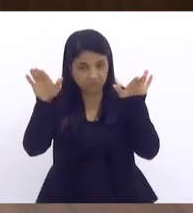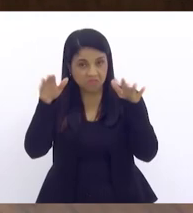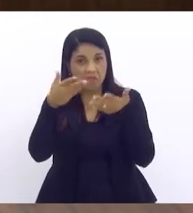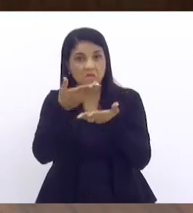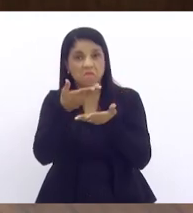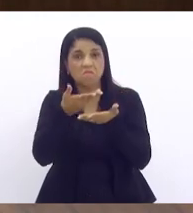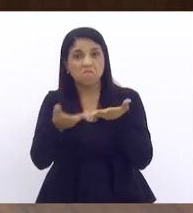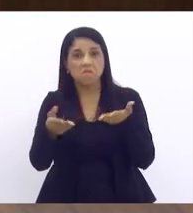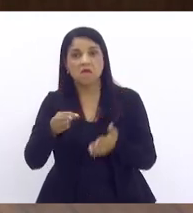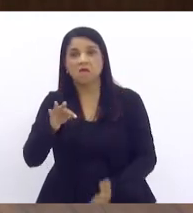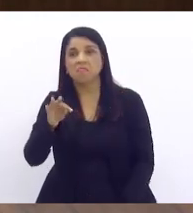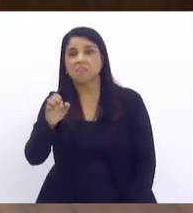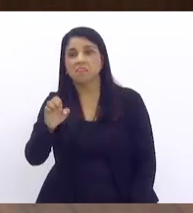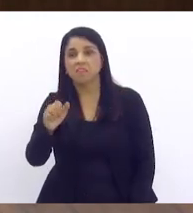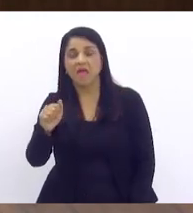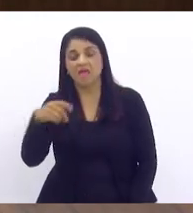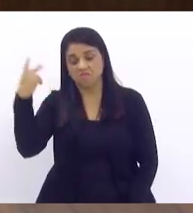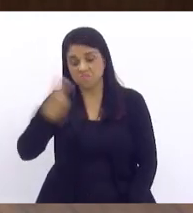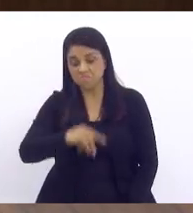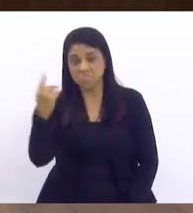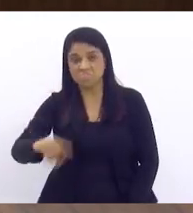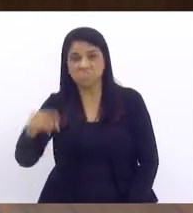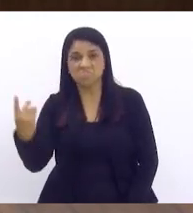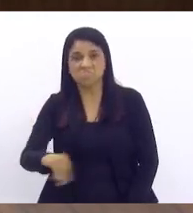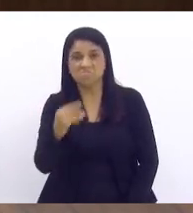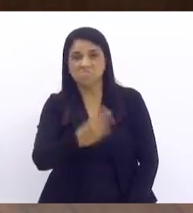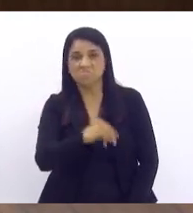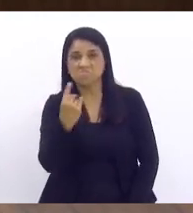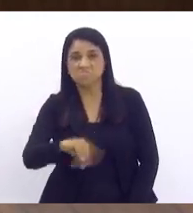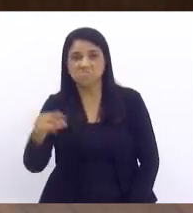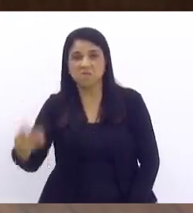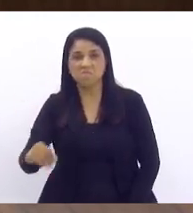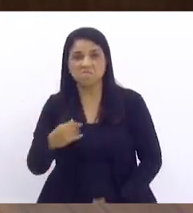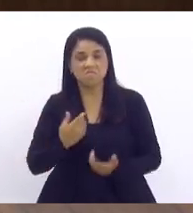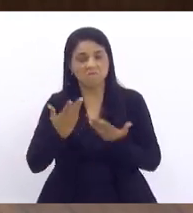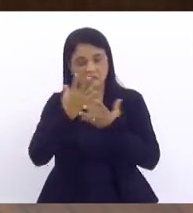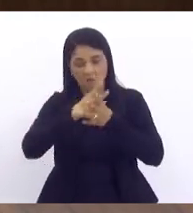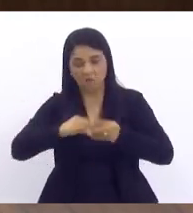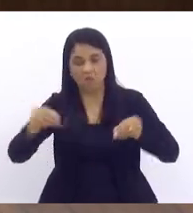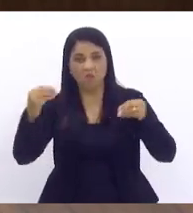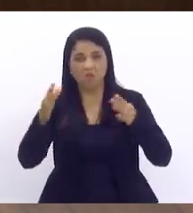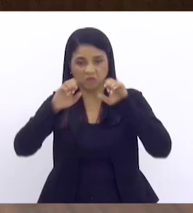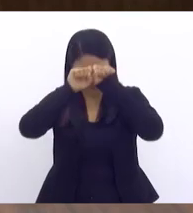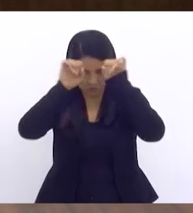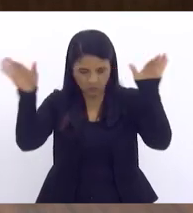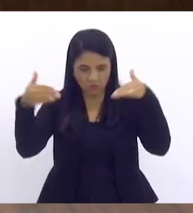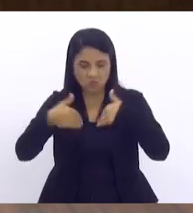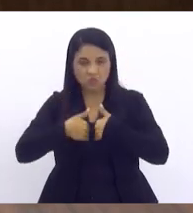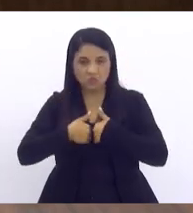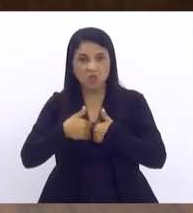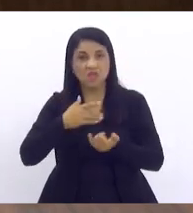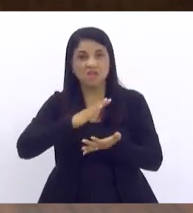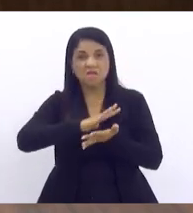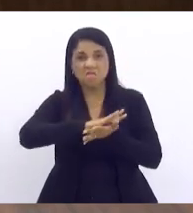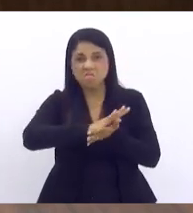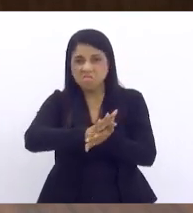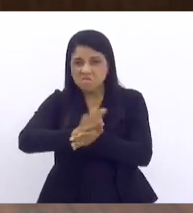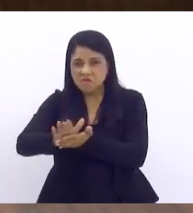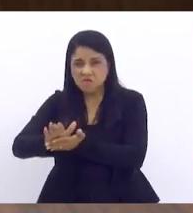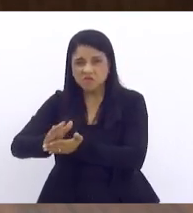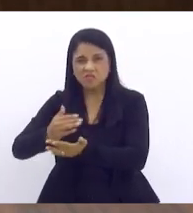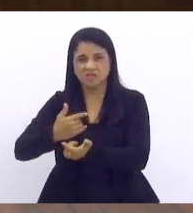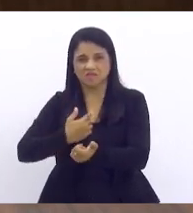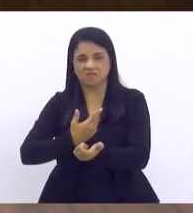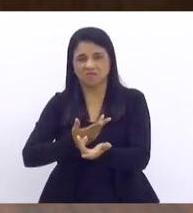PEA ou na chibata. Então, esse tipo de preconceito, esse tipo de discriminação